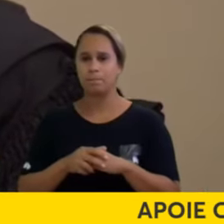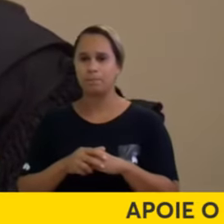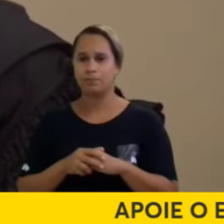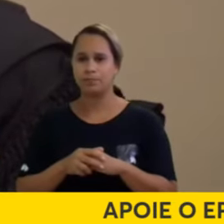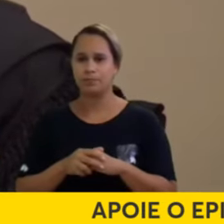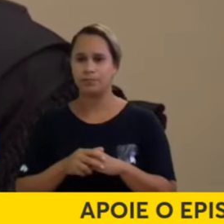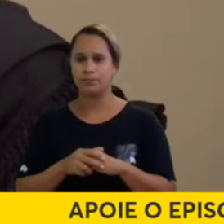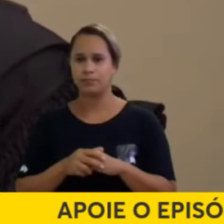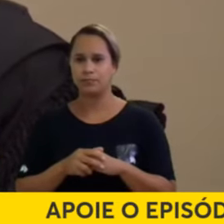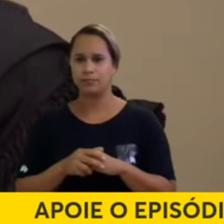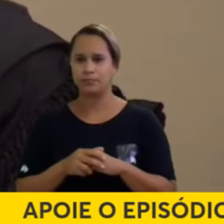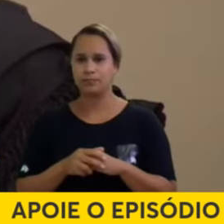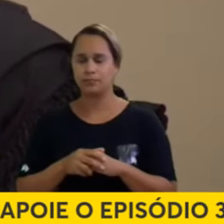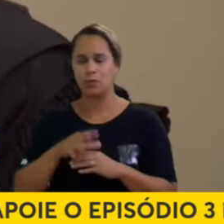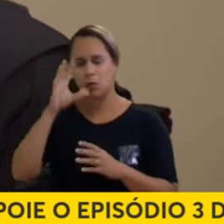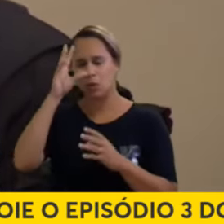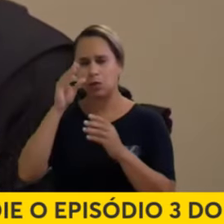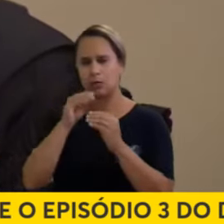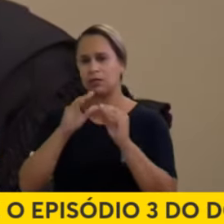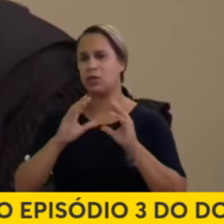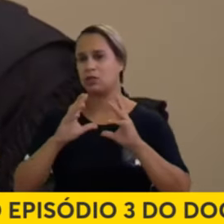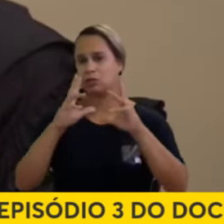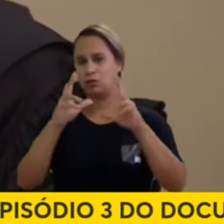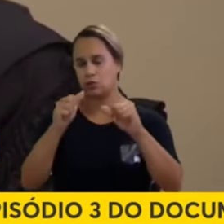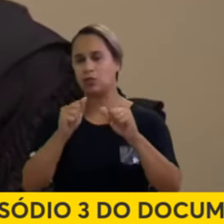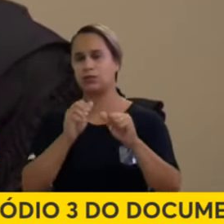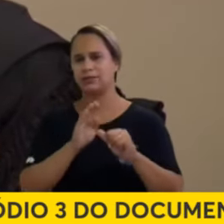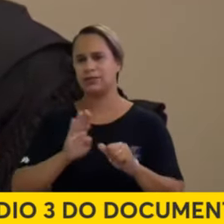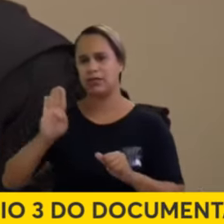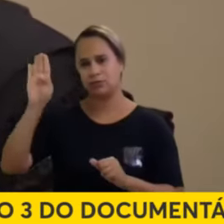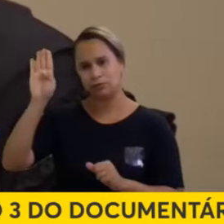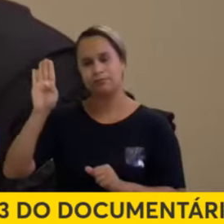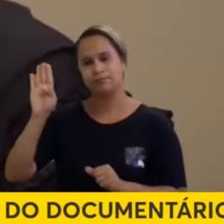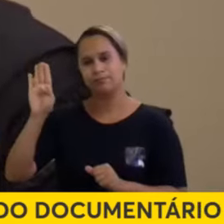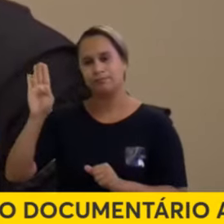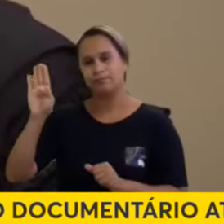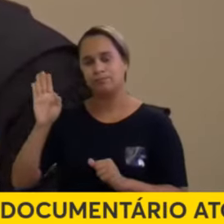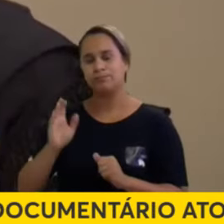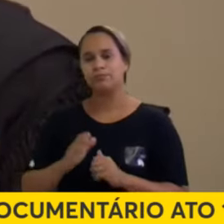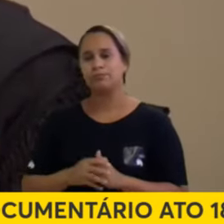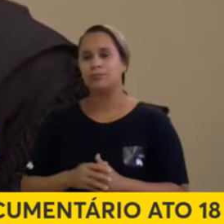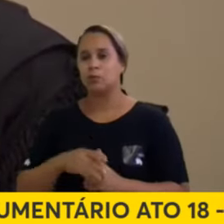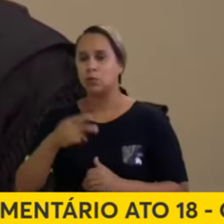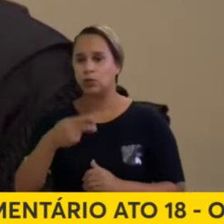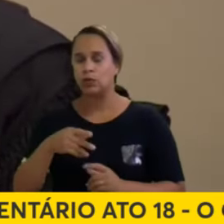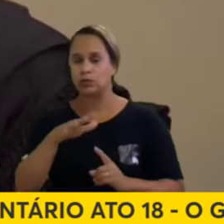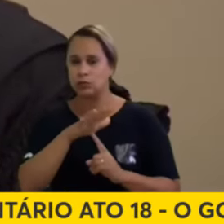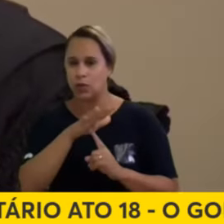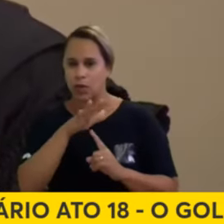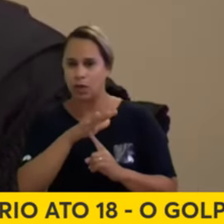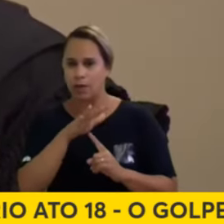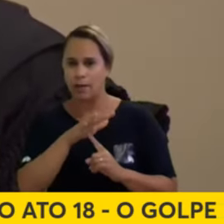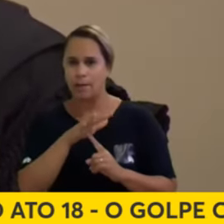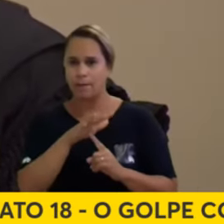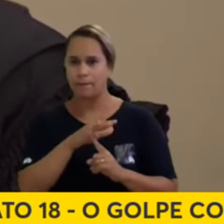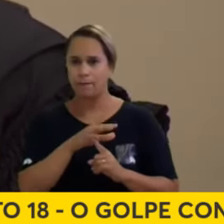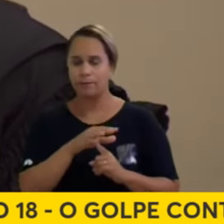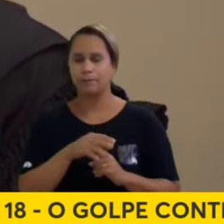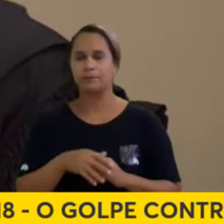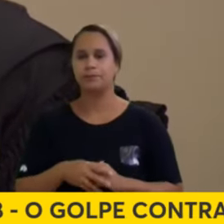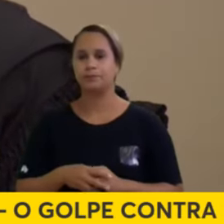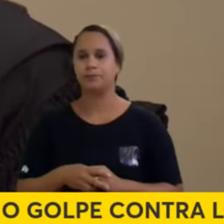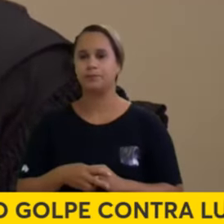as candidaturas lançadas ao Senado do Paraná e não os 110% apontados no parecer da procuradoria conforme se vê da